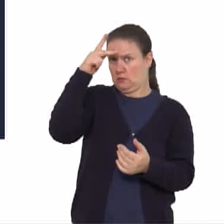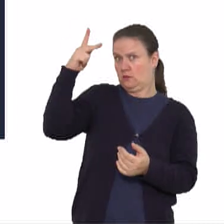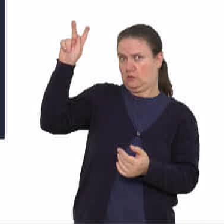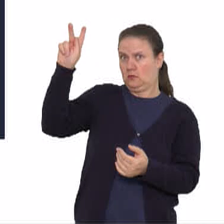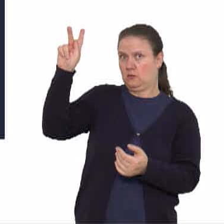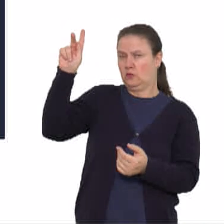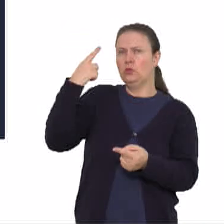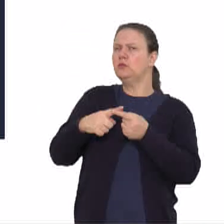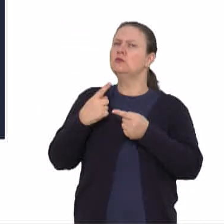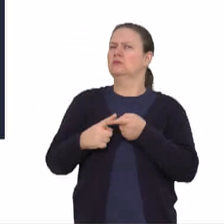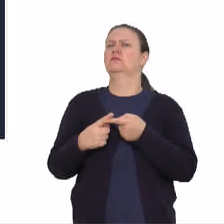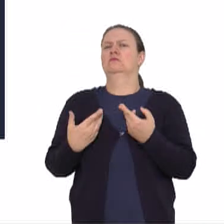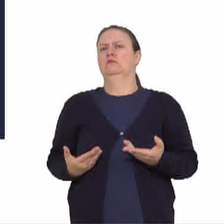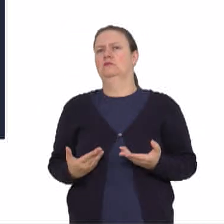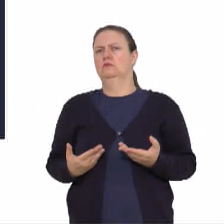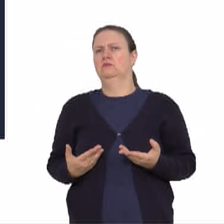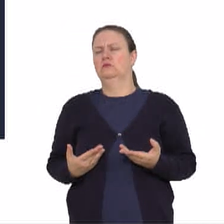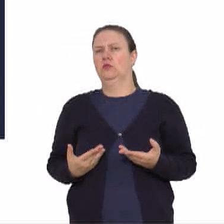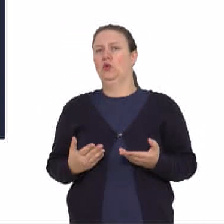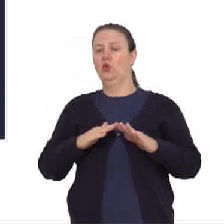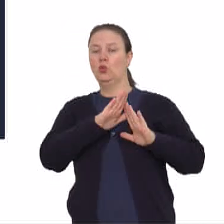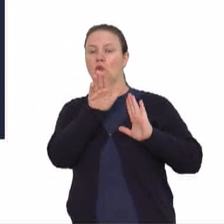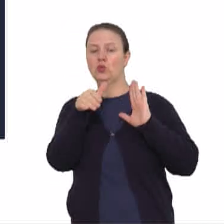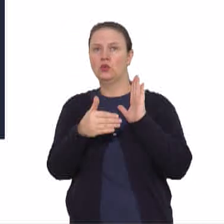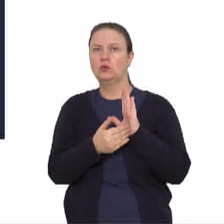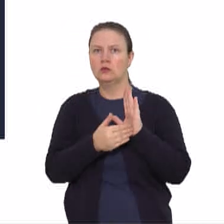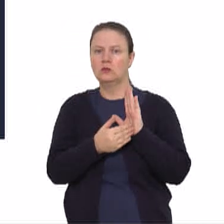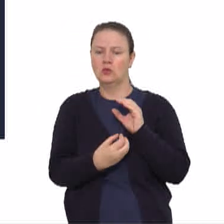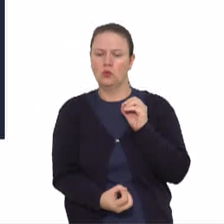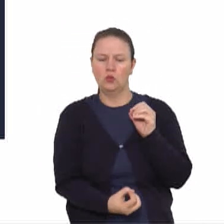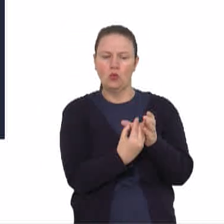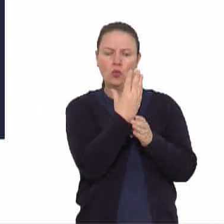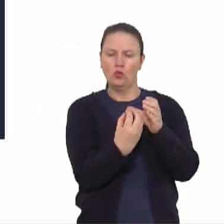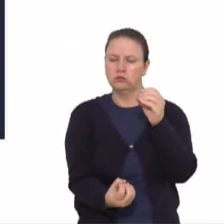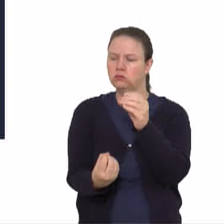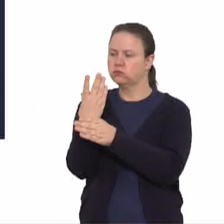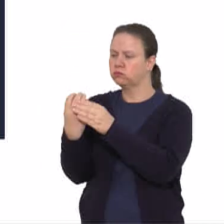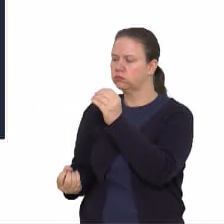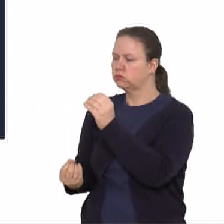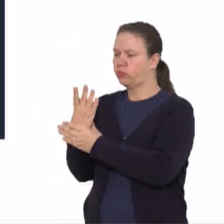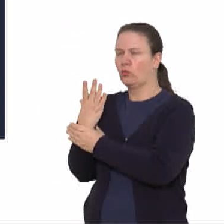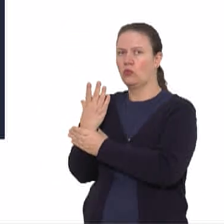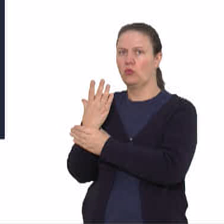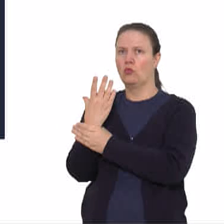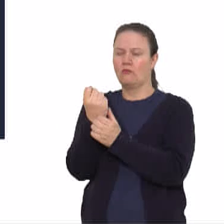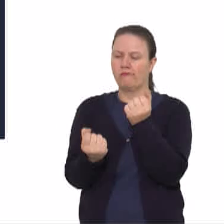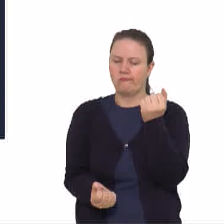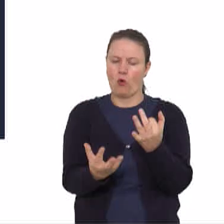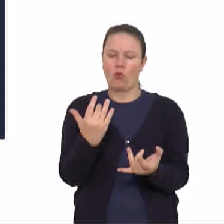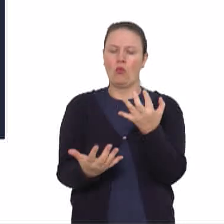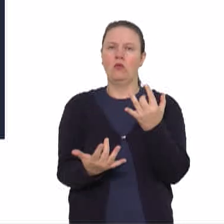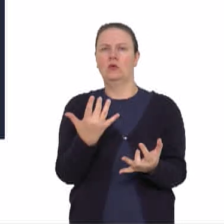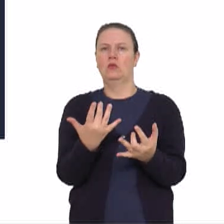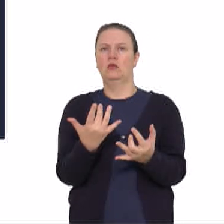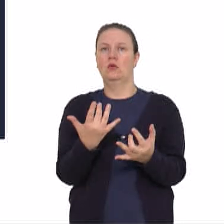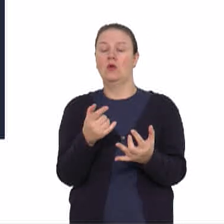no fogo para Heráclito? Tudo se origina no fogo e tudo no fogo se